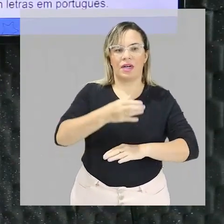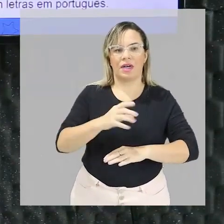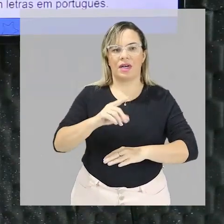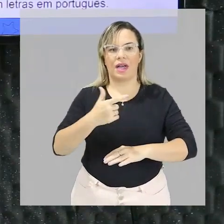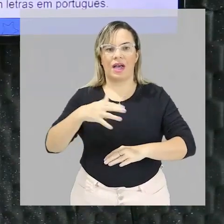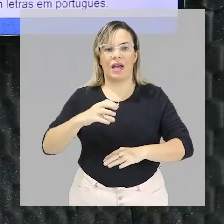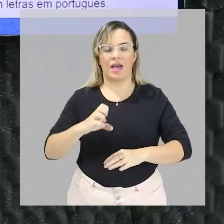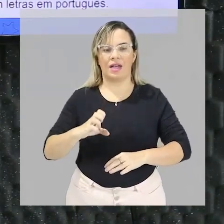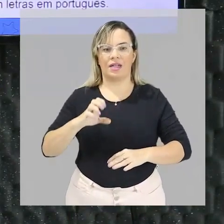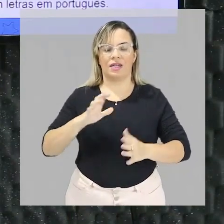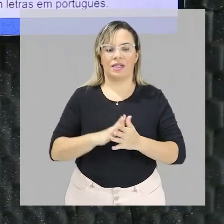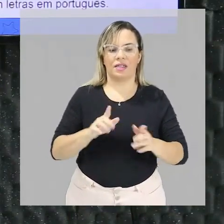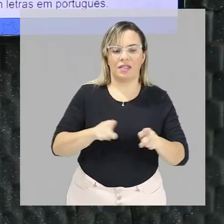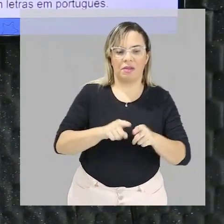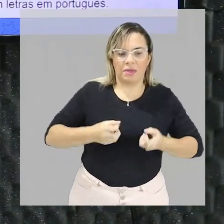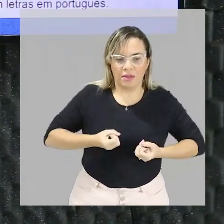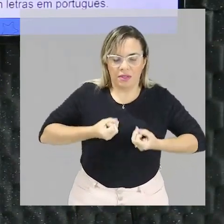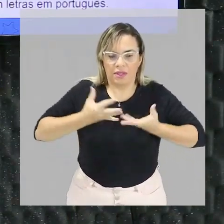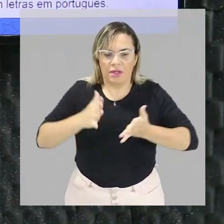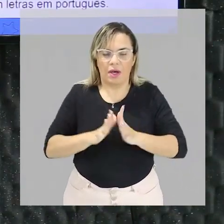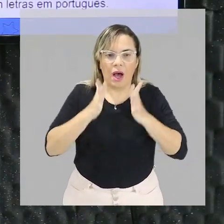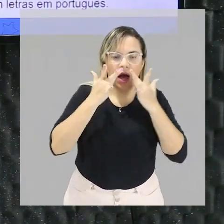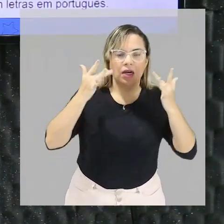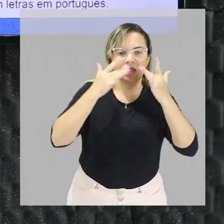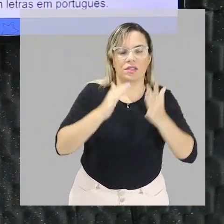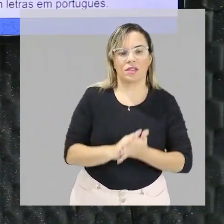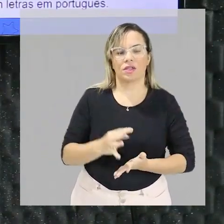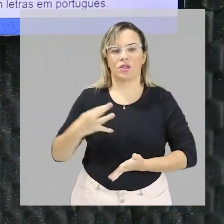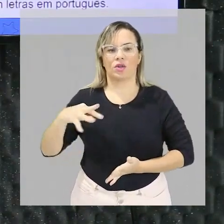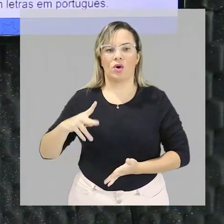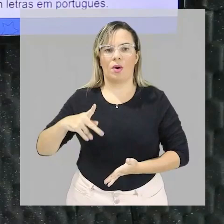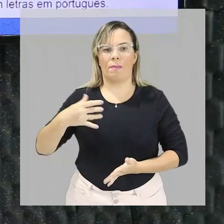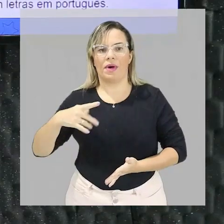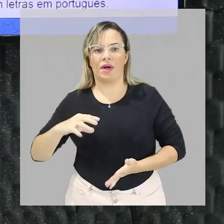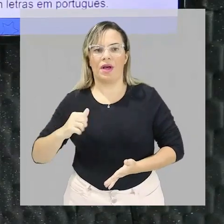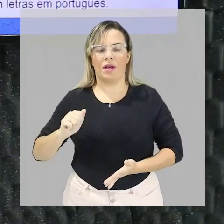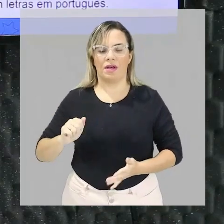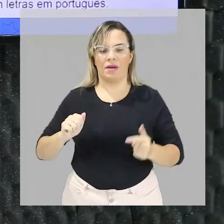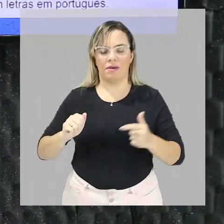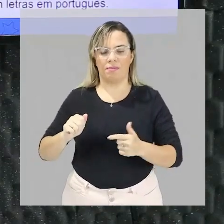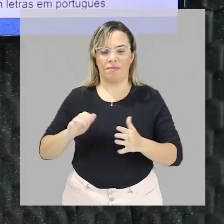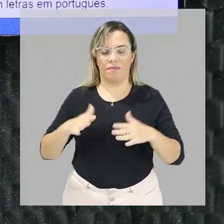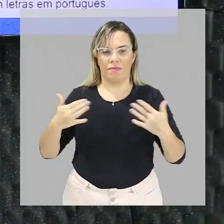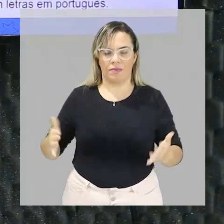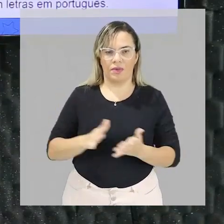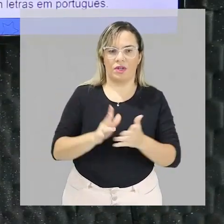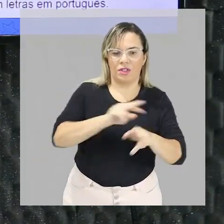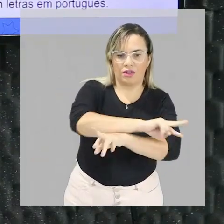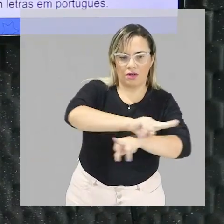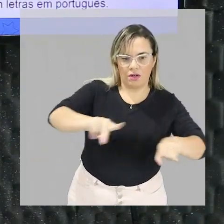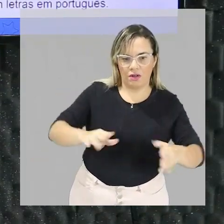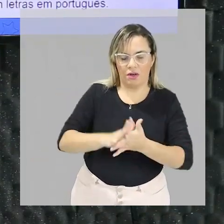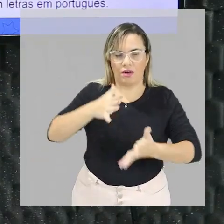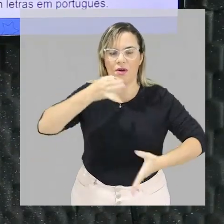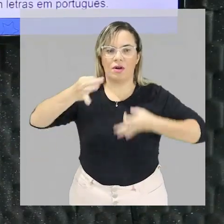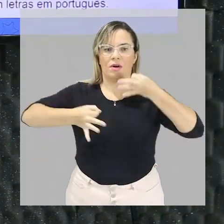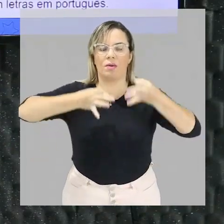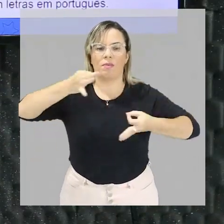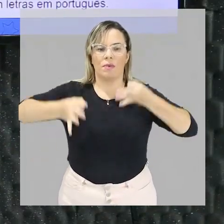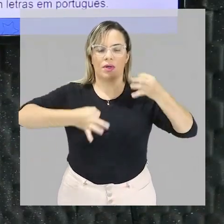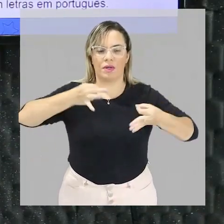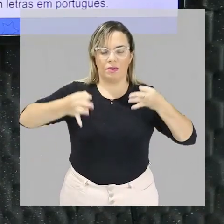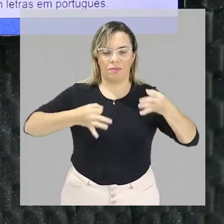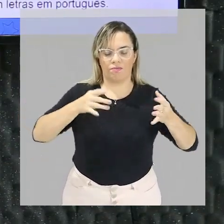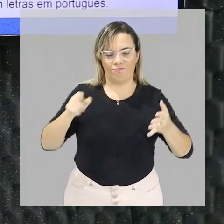expressão artística da Tropicália. A Tropicália, por mais que ela receba várias críticas,